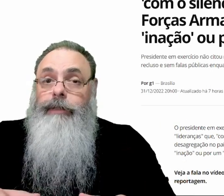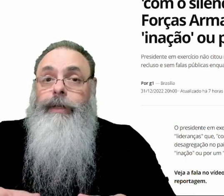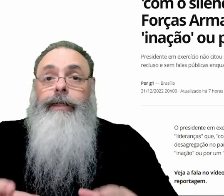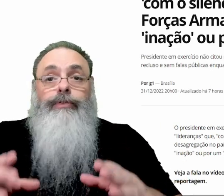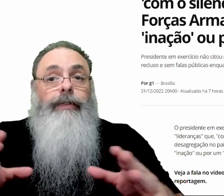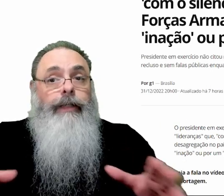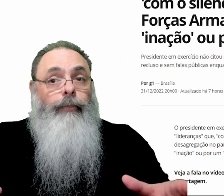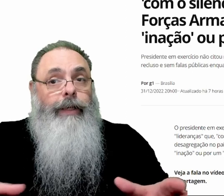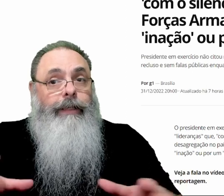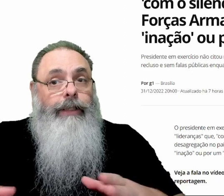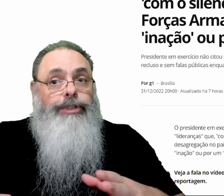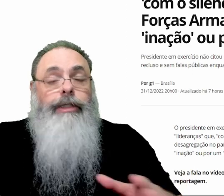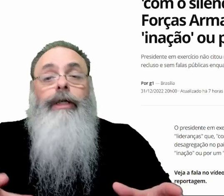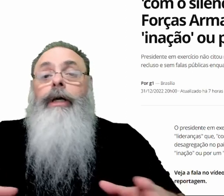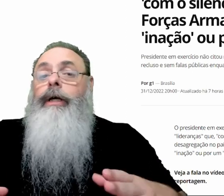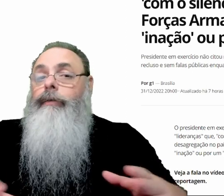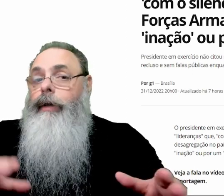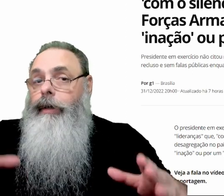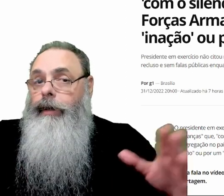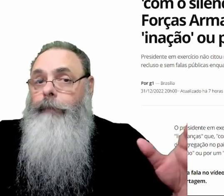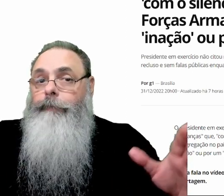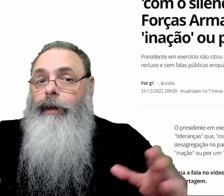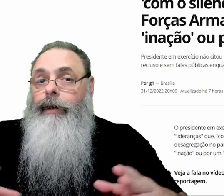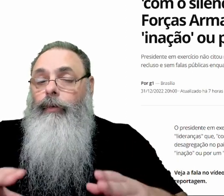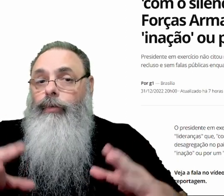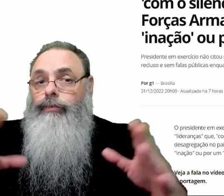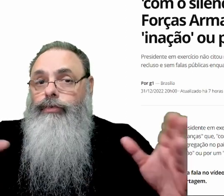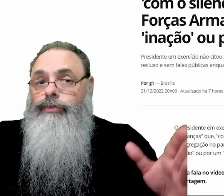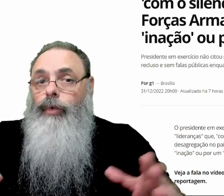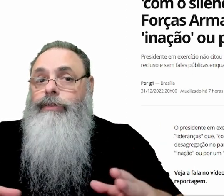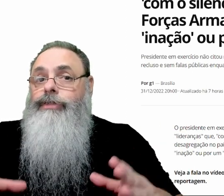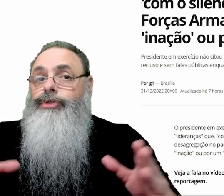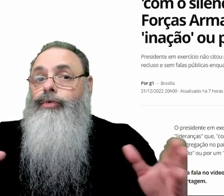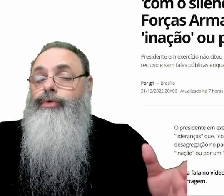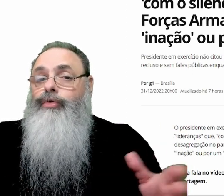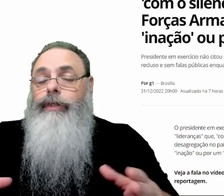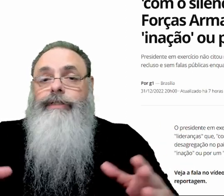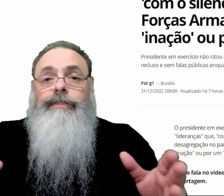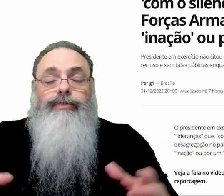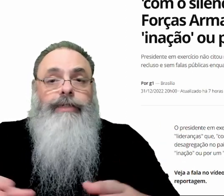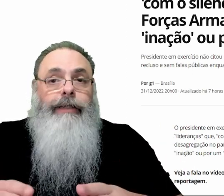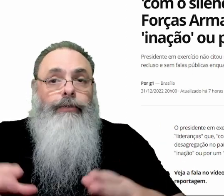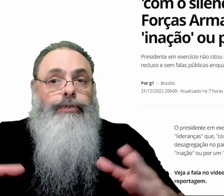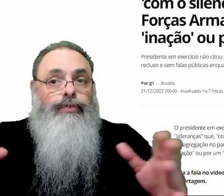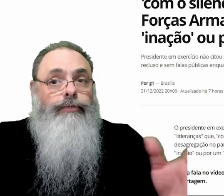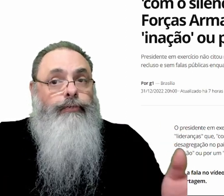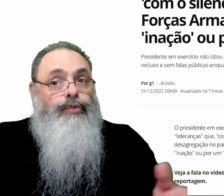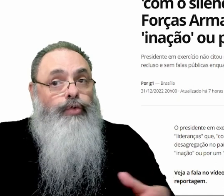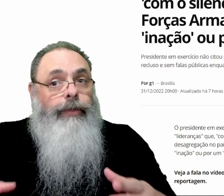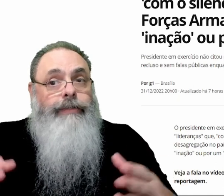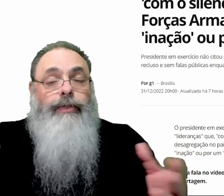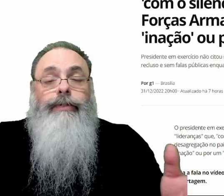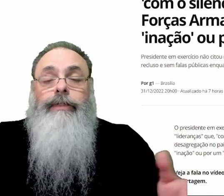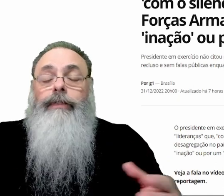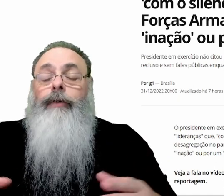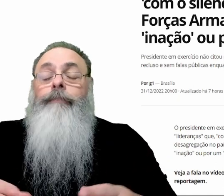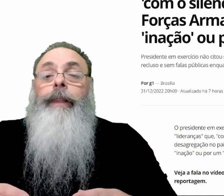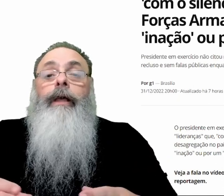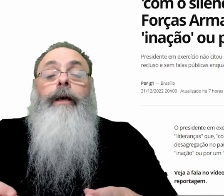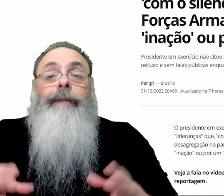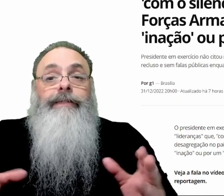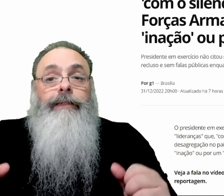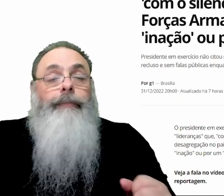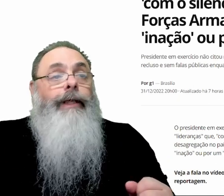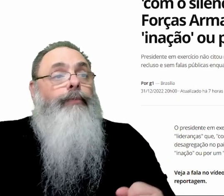é importante lembrar isso, ele deu uma crítica a outras instituições que estão saindo de suas funções e coisa e tal,